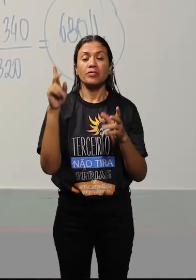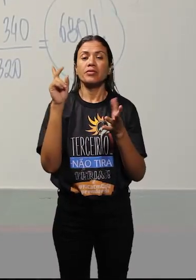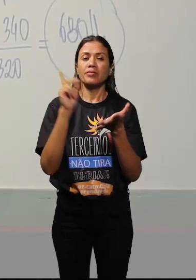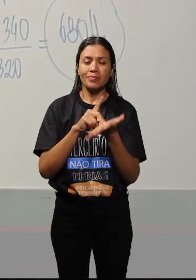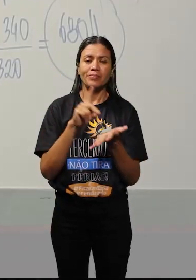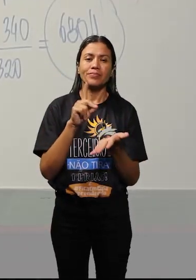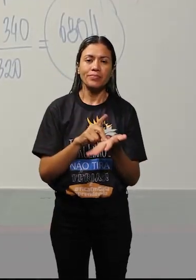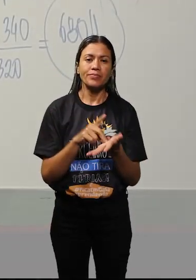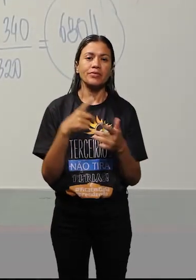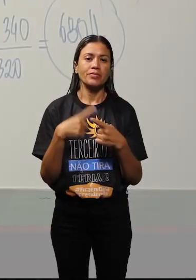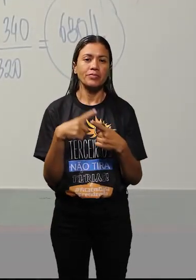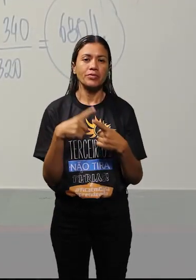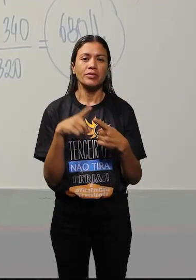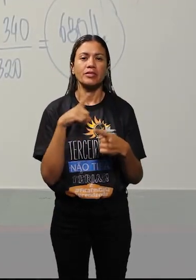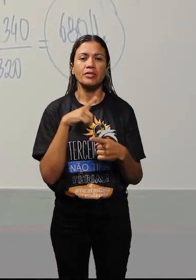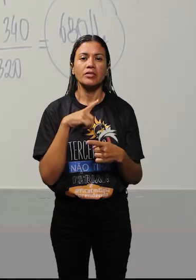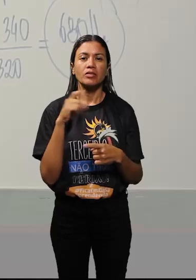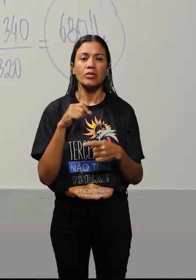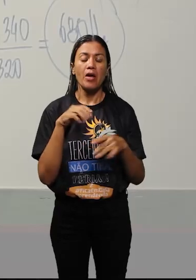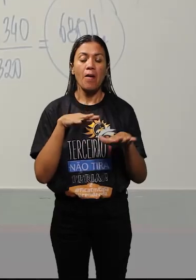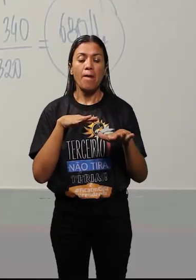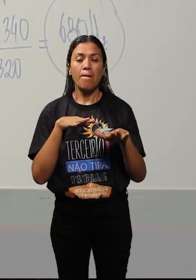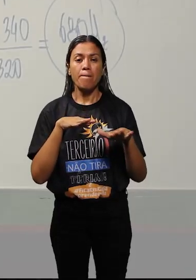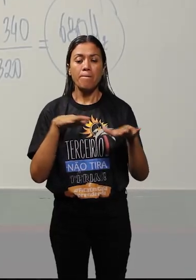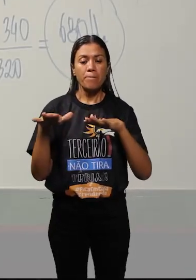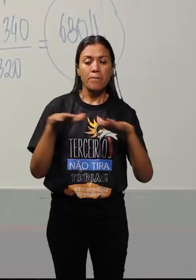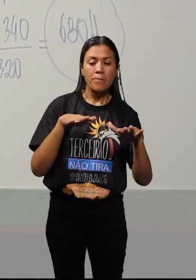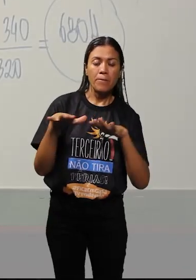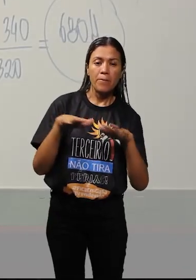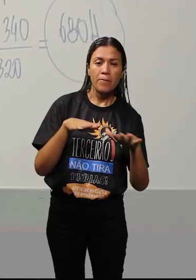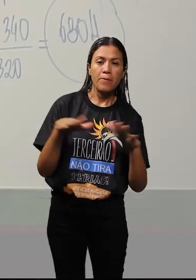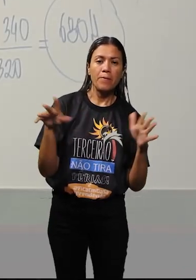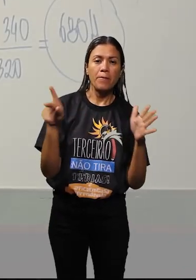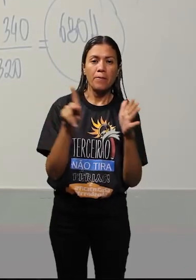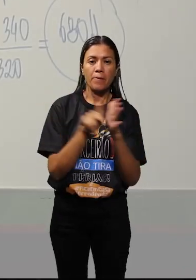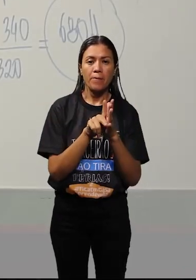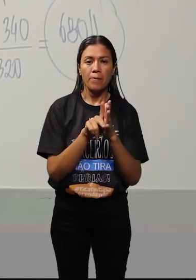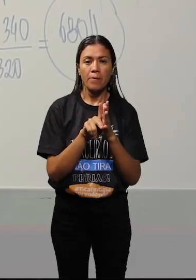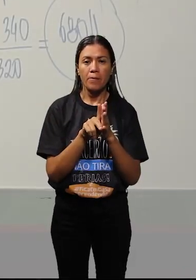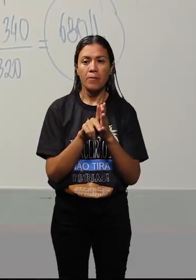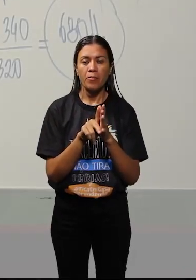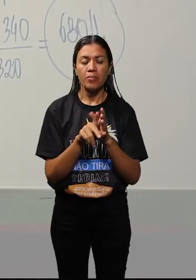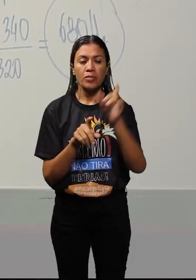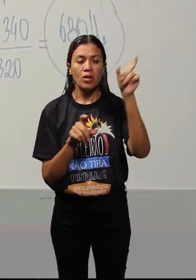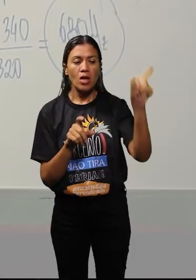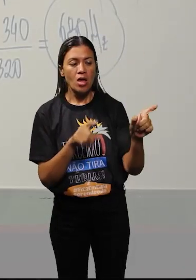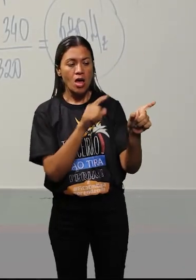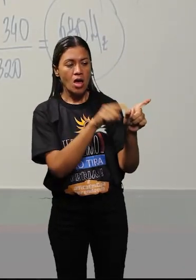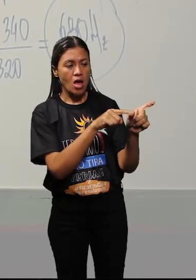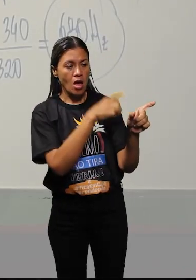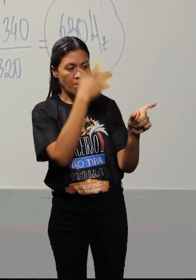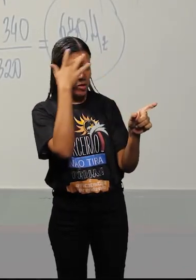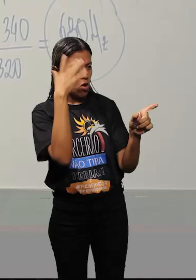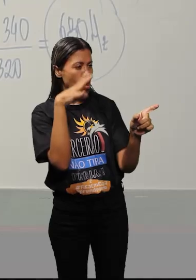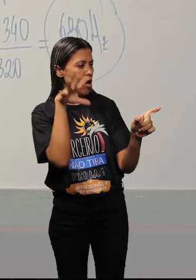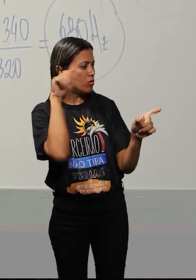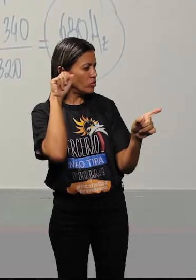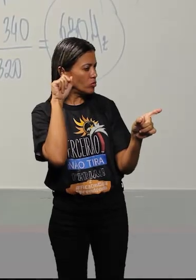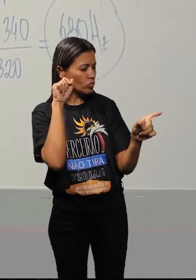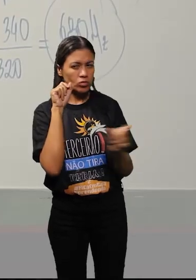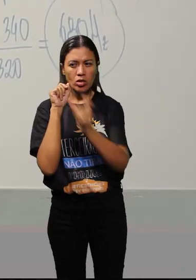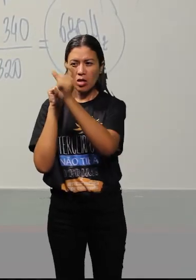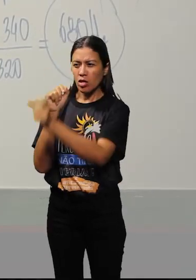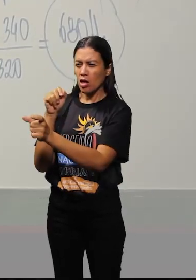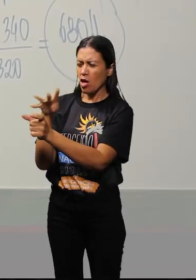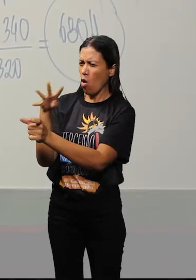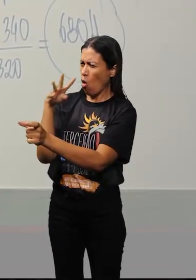esse movimento, quando eu falo movimento relativo, criança, eu estou falando assim, ó, não interessa quem está se movimentando, não, tá? Movimento relativo, eles